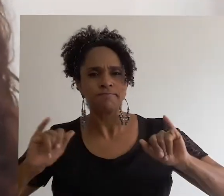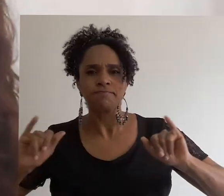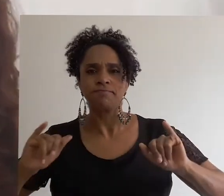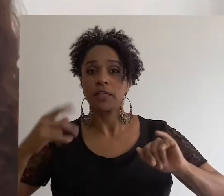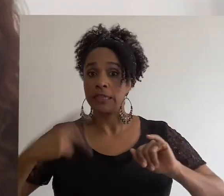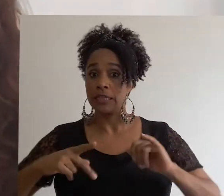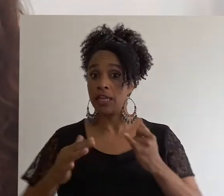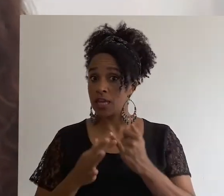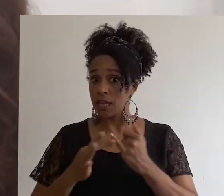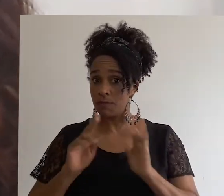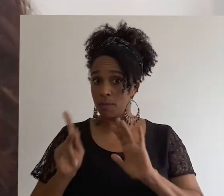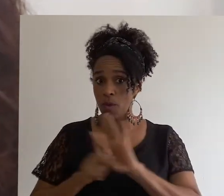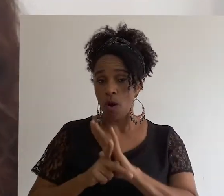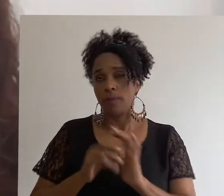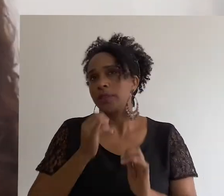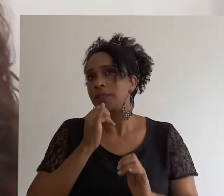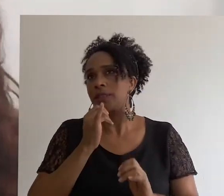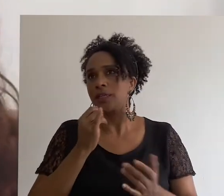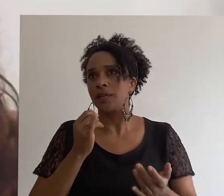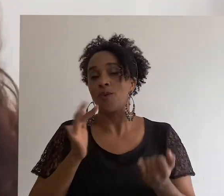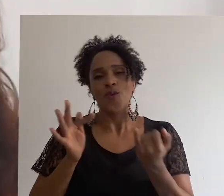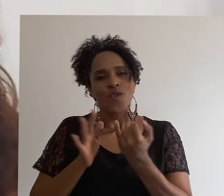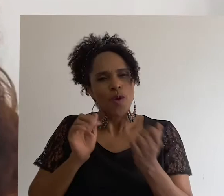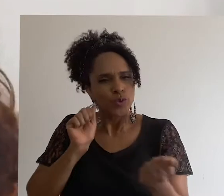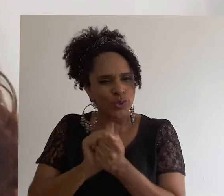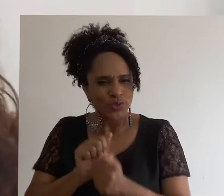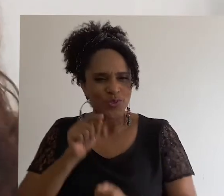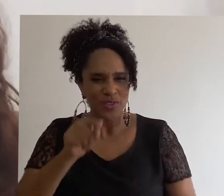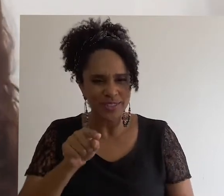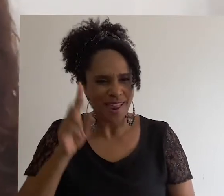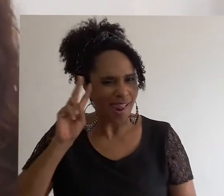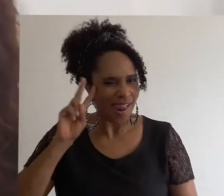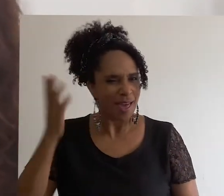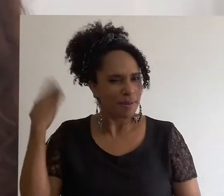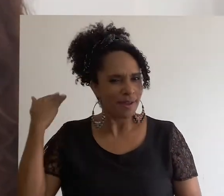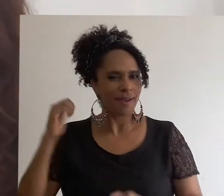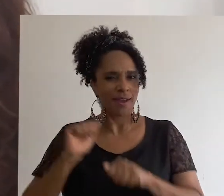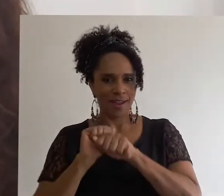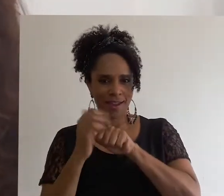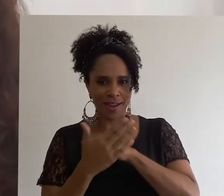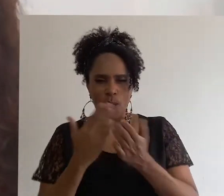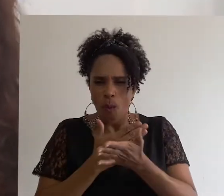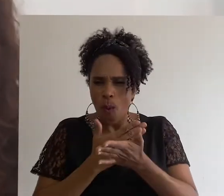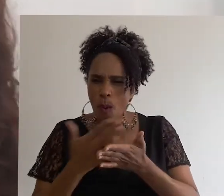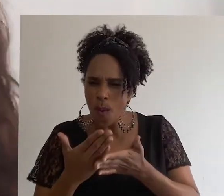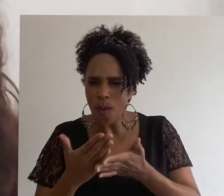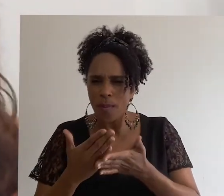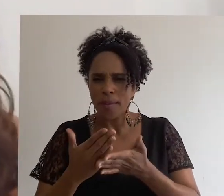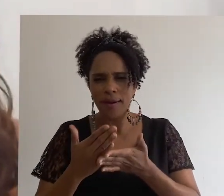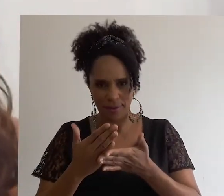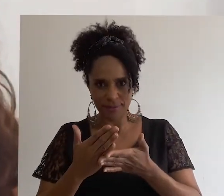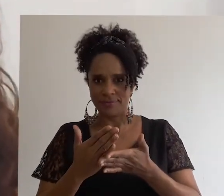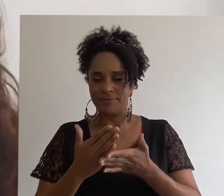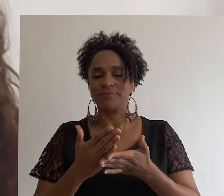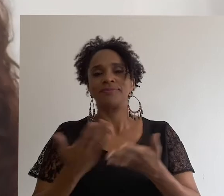institucionais como o IFBA Está Com Você, que foi uma campanha de vídeos que a gente fez no começo do ano, assim que se iniciou